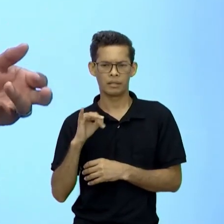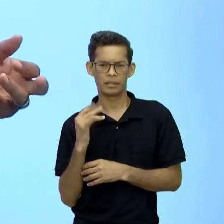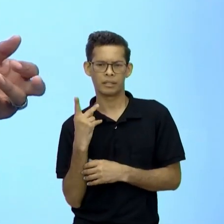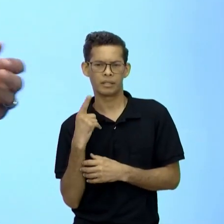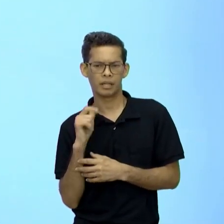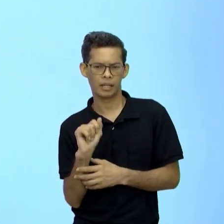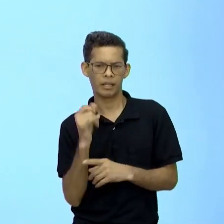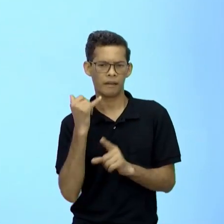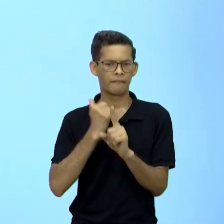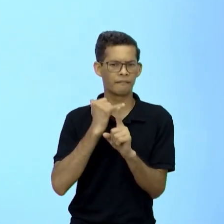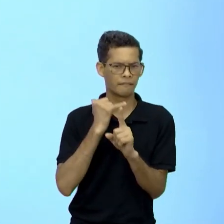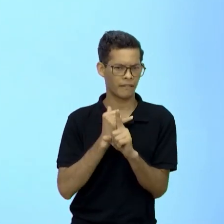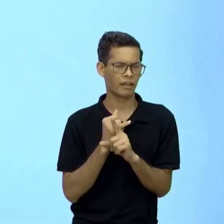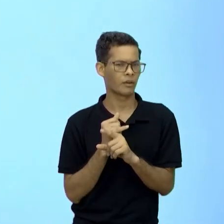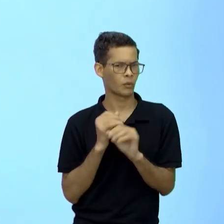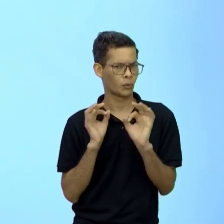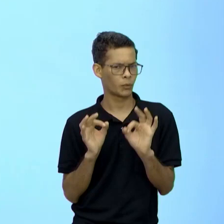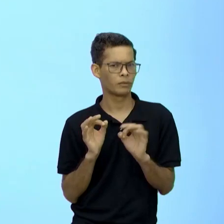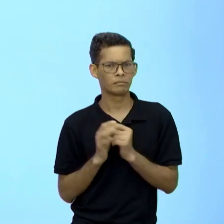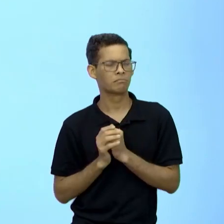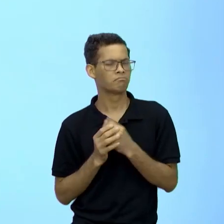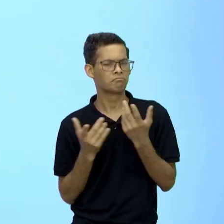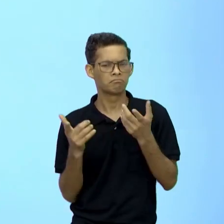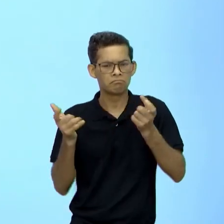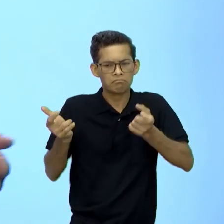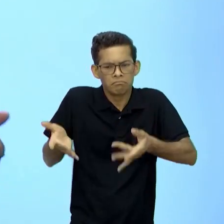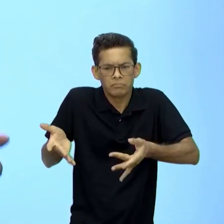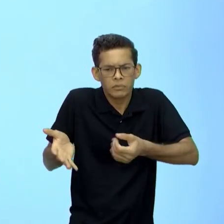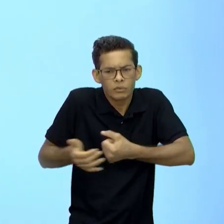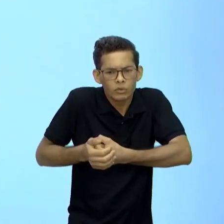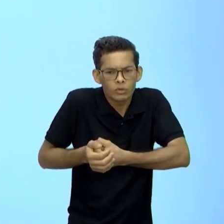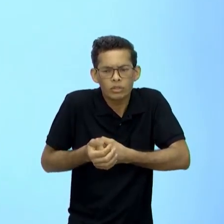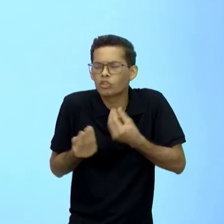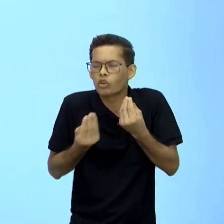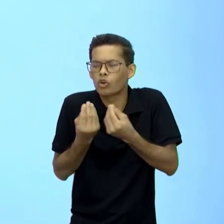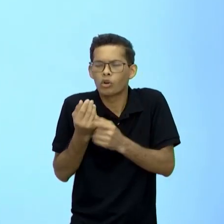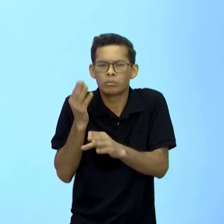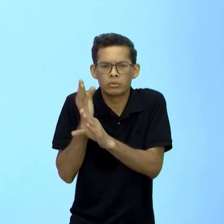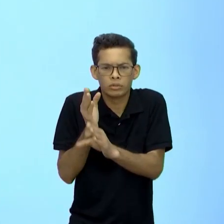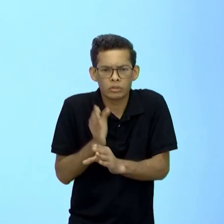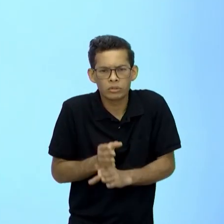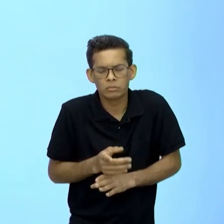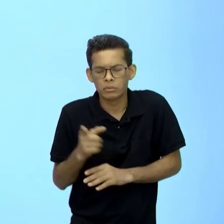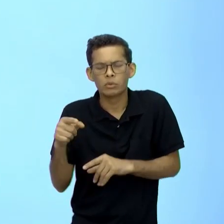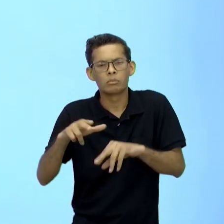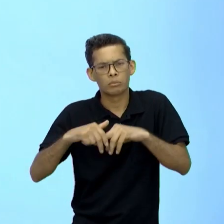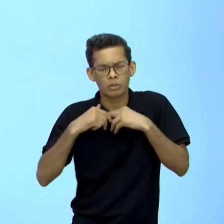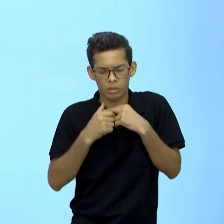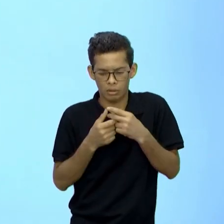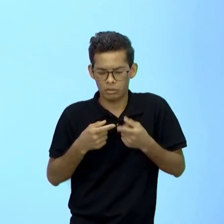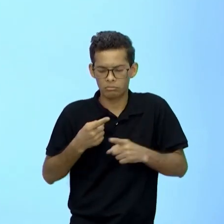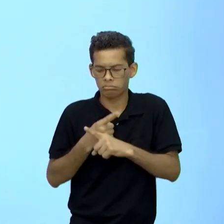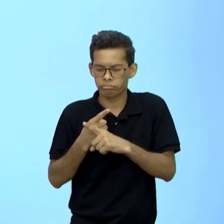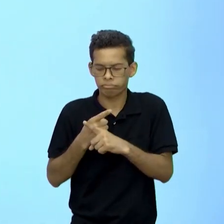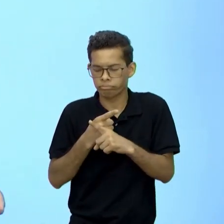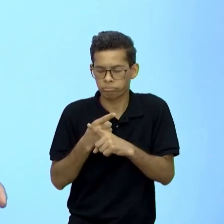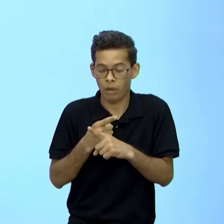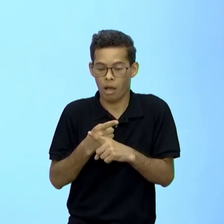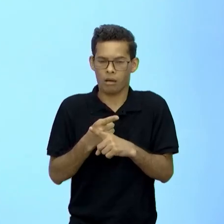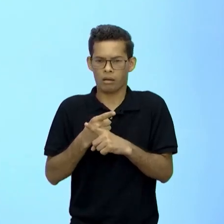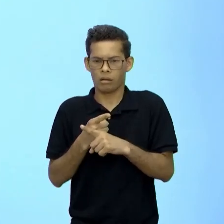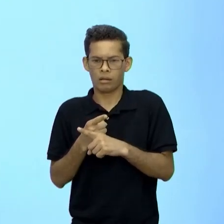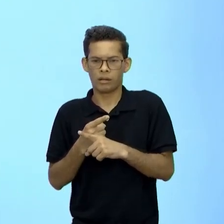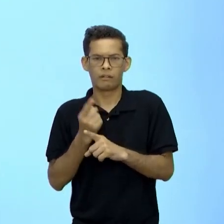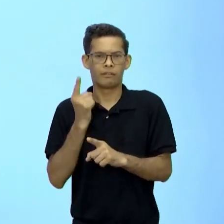né? Sem saber, estava ali a manilha. Como é que ele descobriu? Deu um sinal, deu um ruído ali, no caso. O professor sabia. Oh,